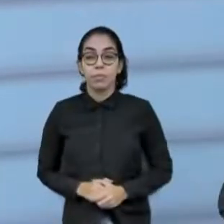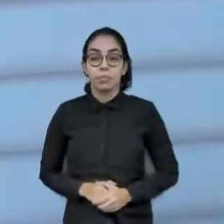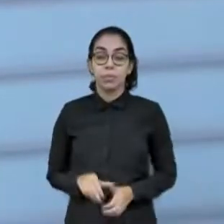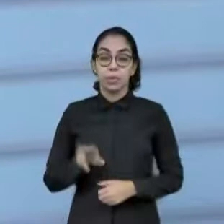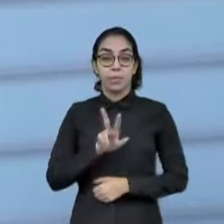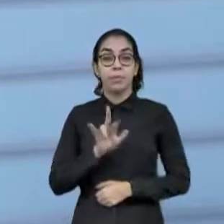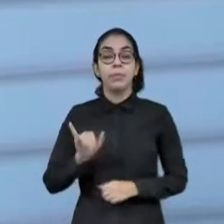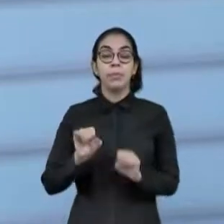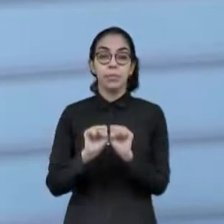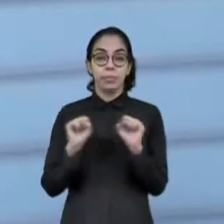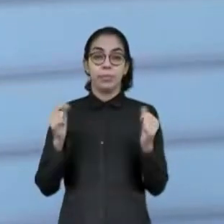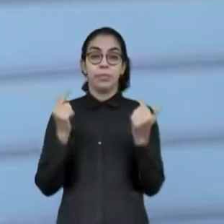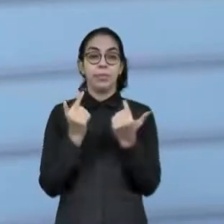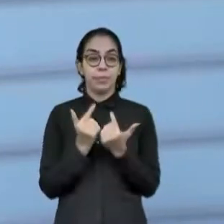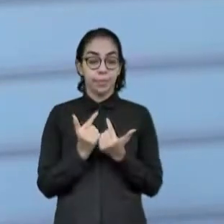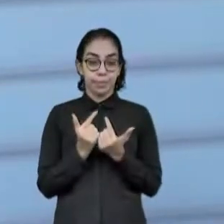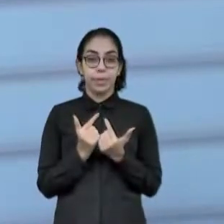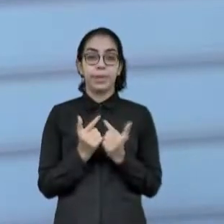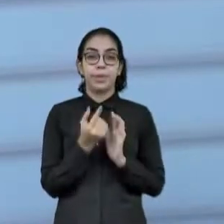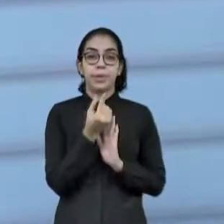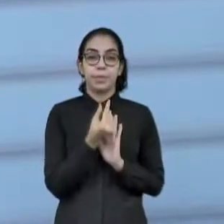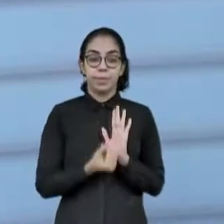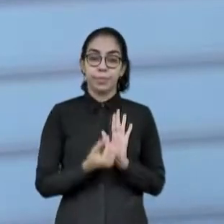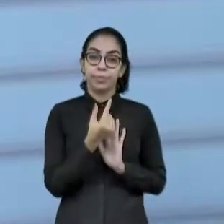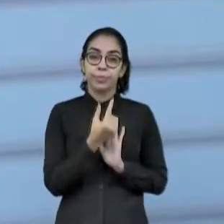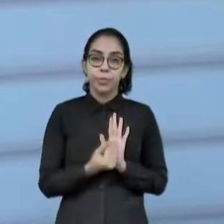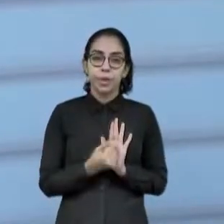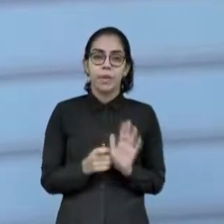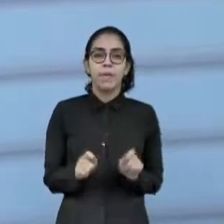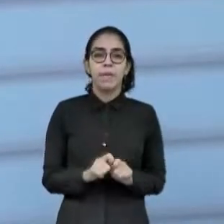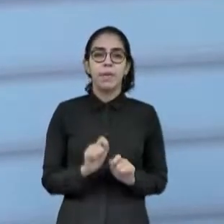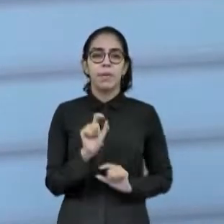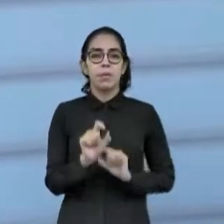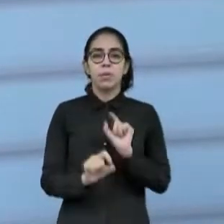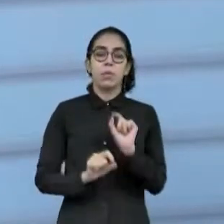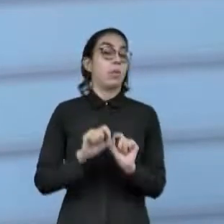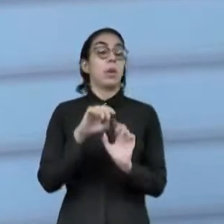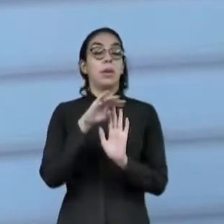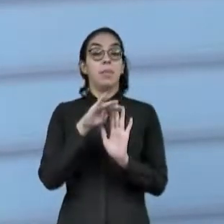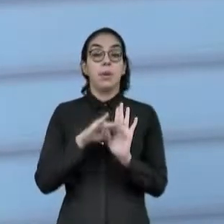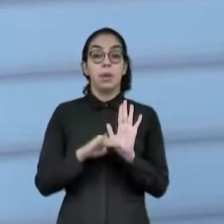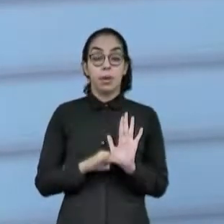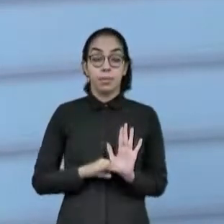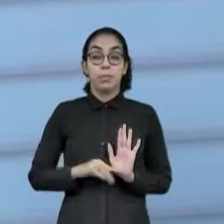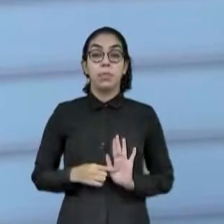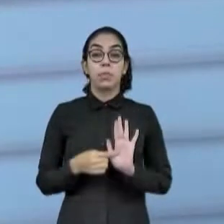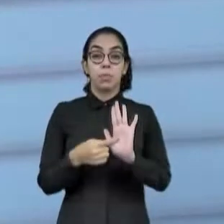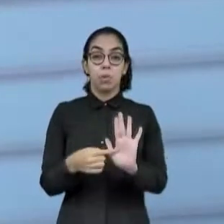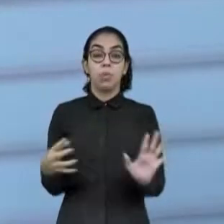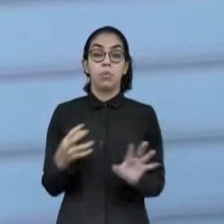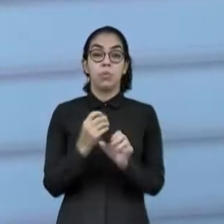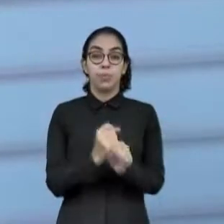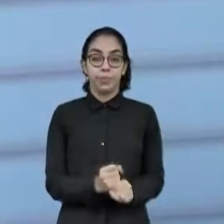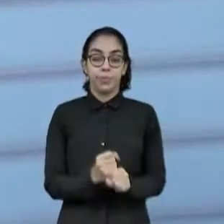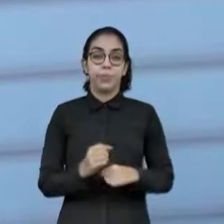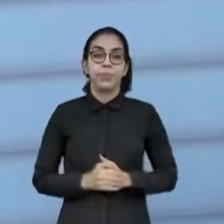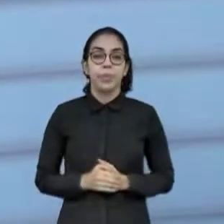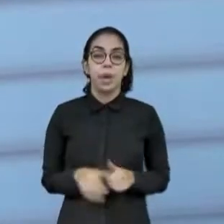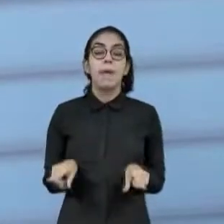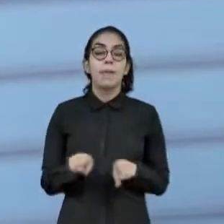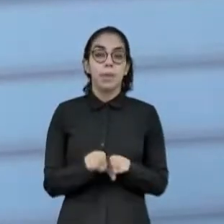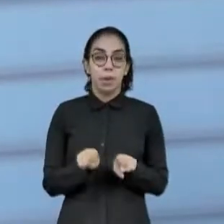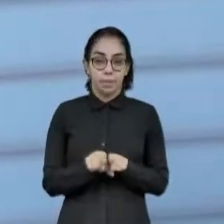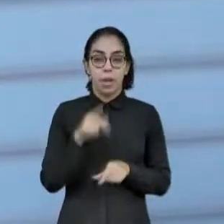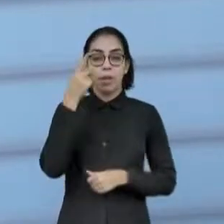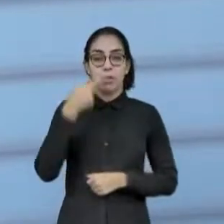presta contas, né, do que faz com o seu orçamento. E também a gente... Vocês também prestam isso, conta. E aí a gente